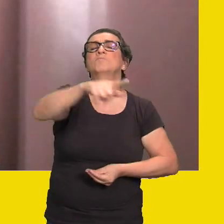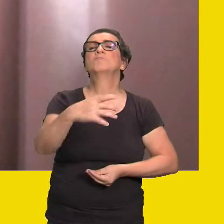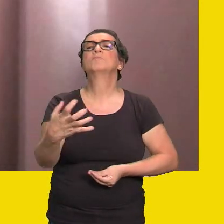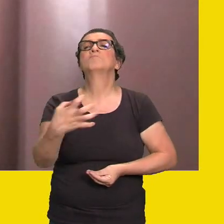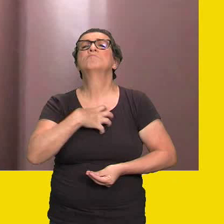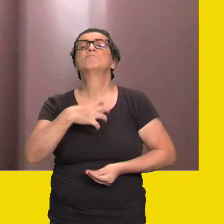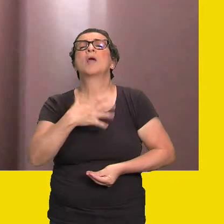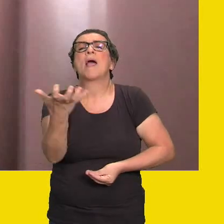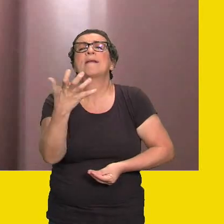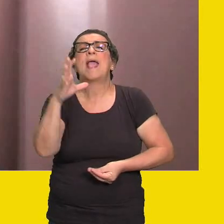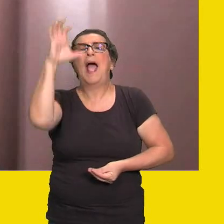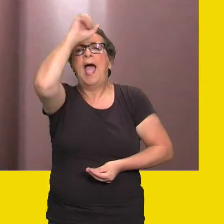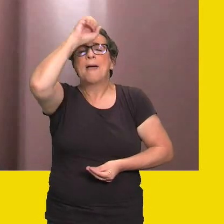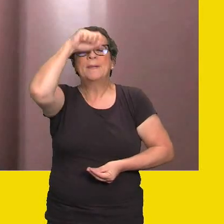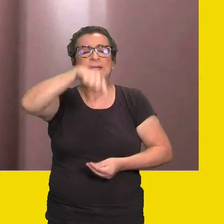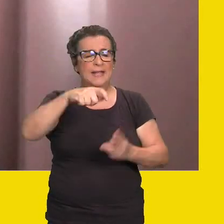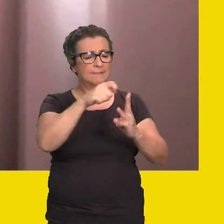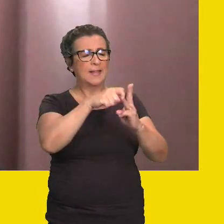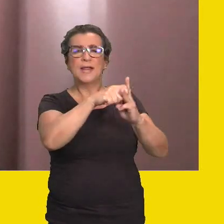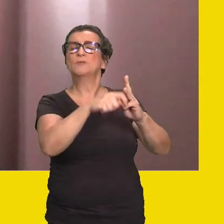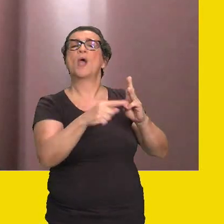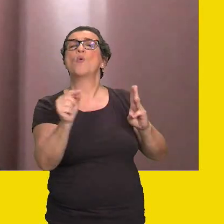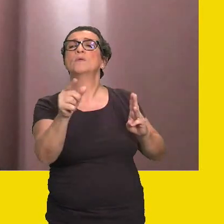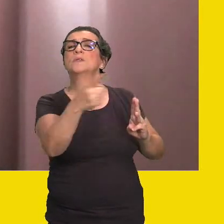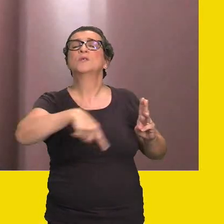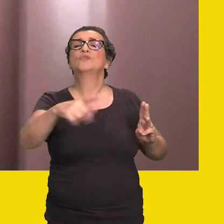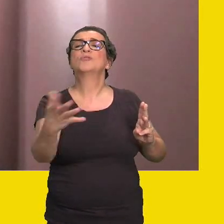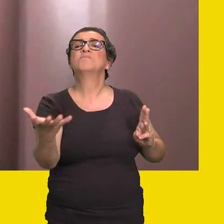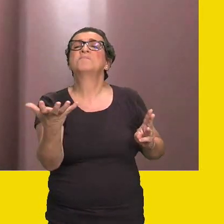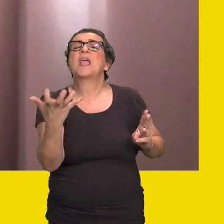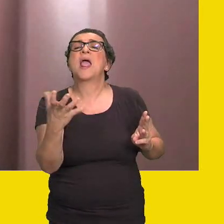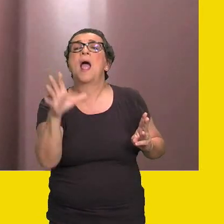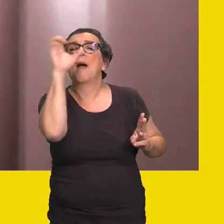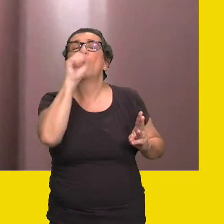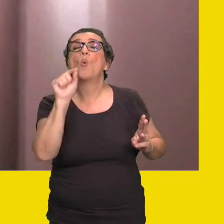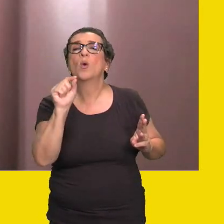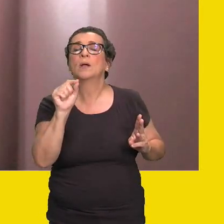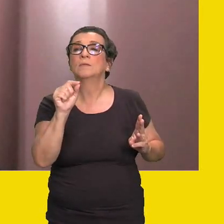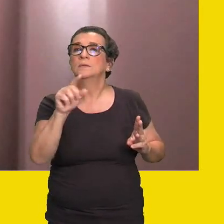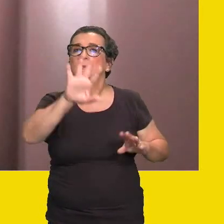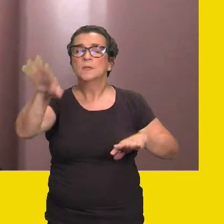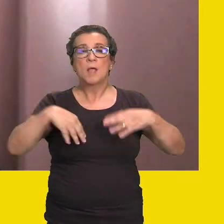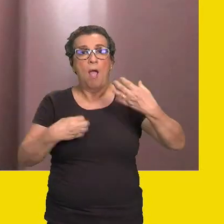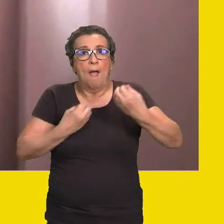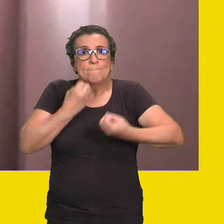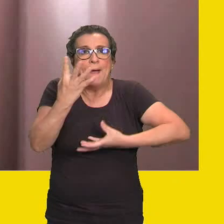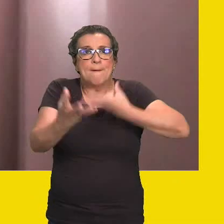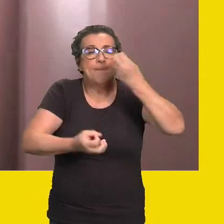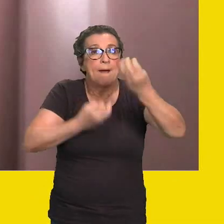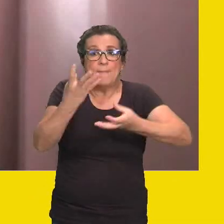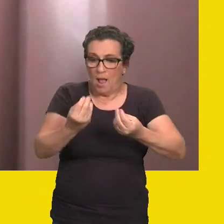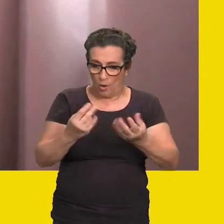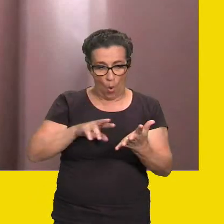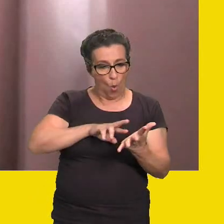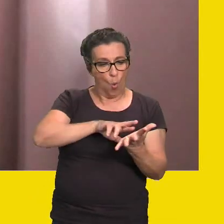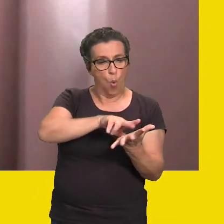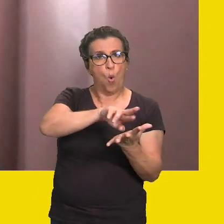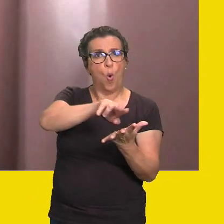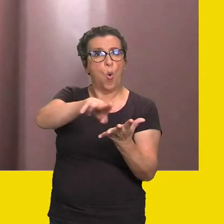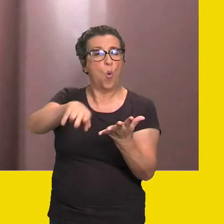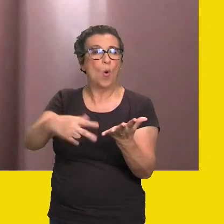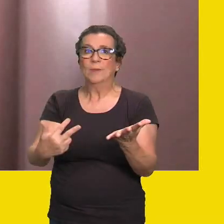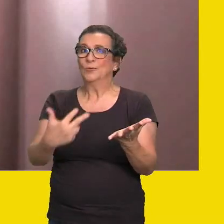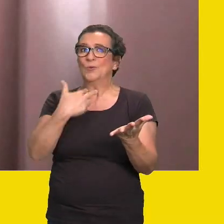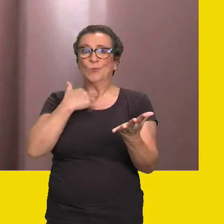gostariam de aprender naquele trimestre. E é impressionante como eles trazem coisas, são muitas demandas, não é possível